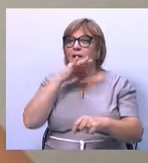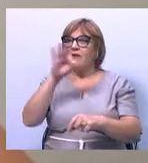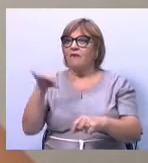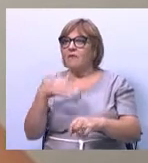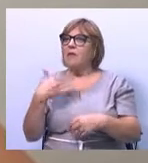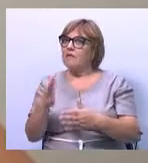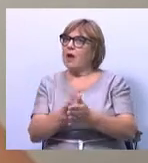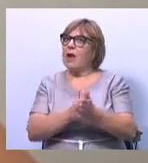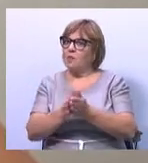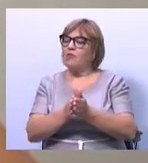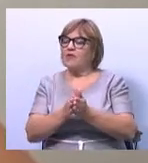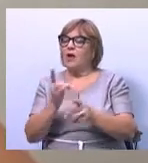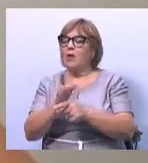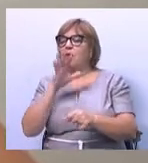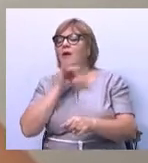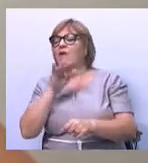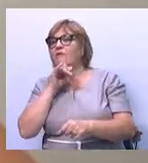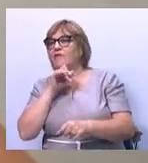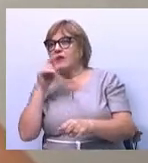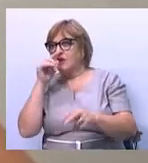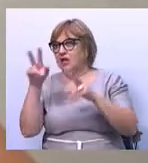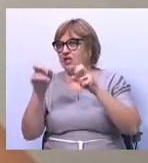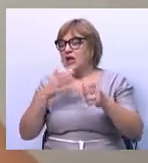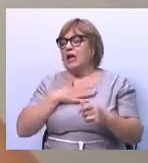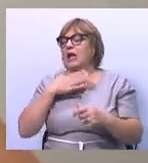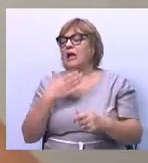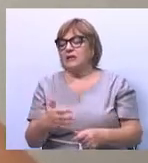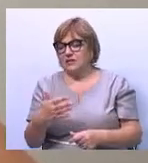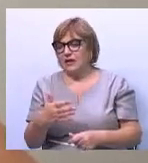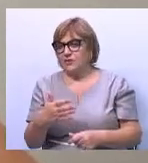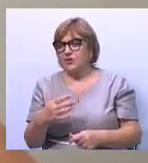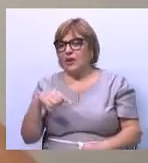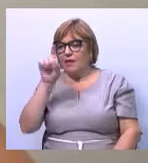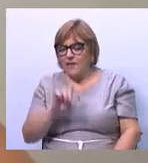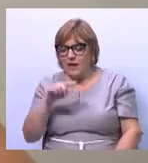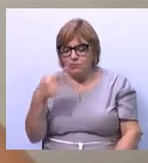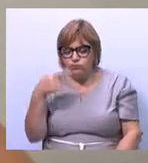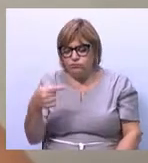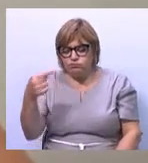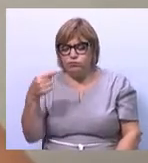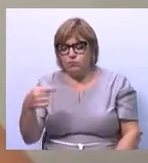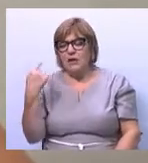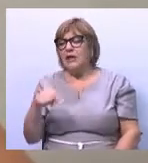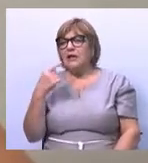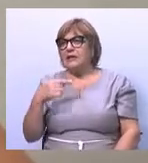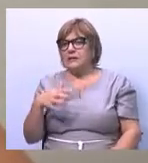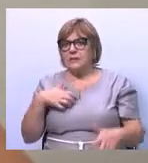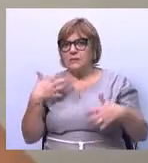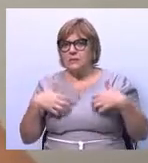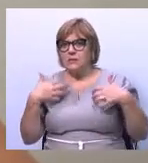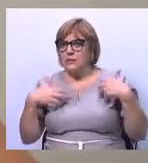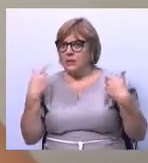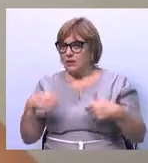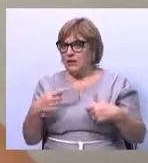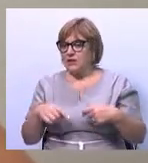vão beneficiar, porque se os nossos filhos estão cansados dia após dia, nós notamos que existe ali uma irritabilidade